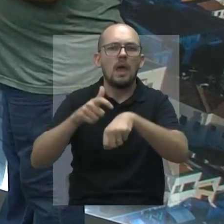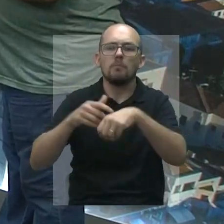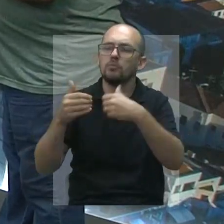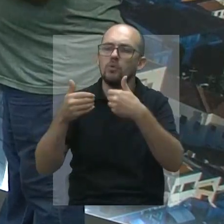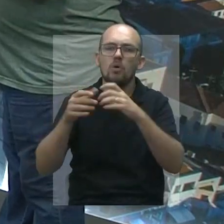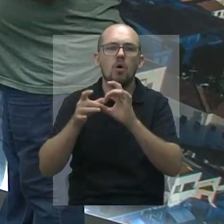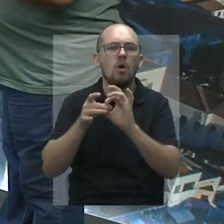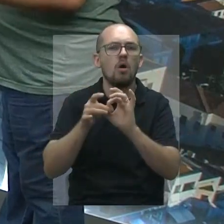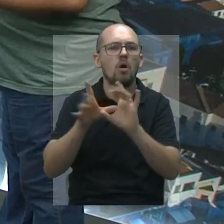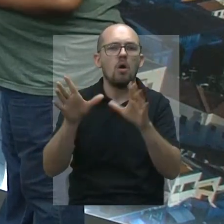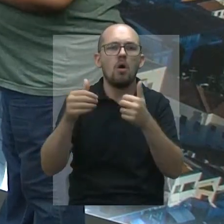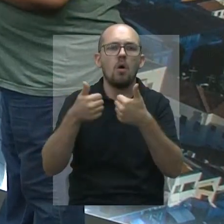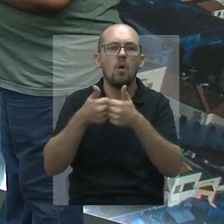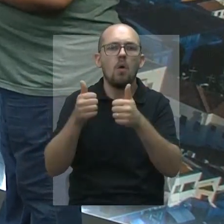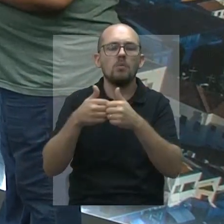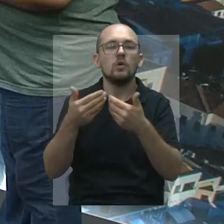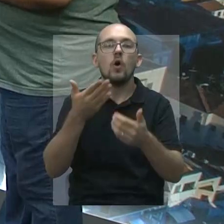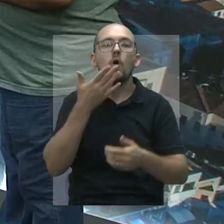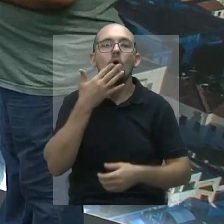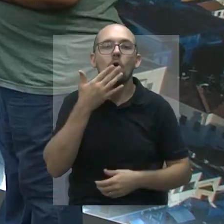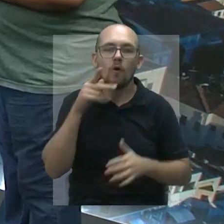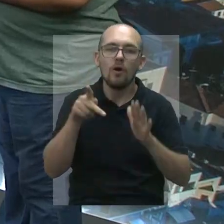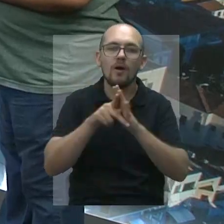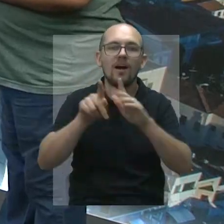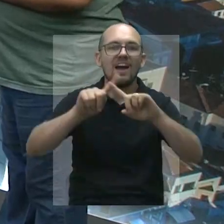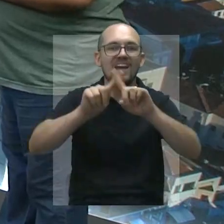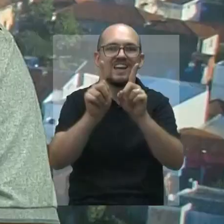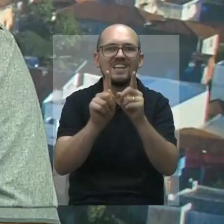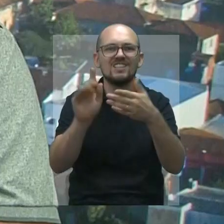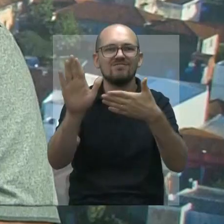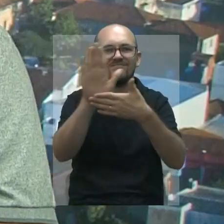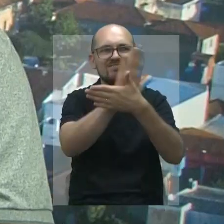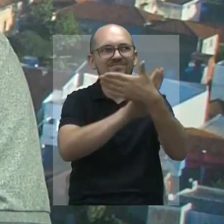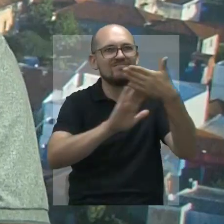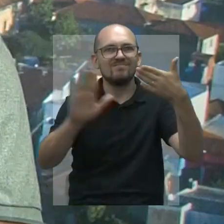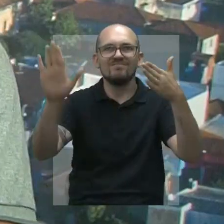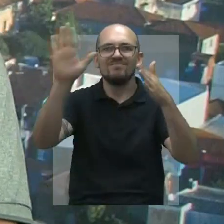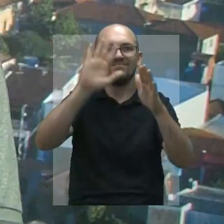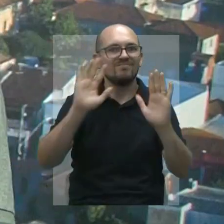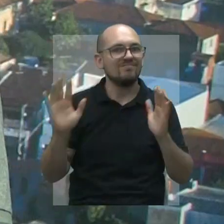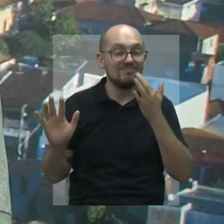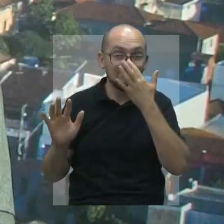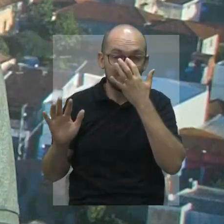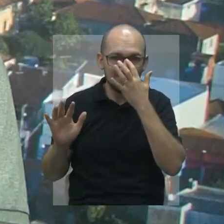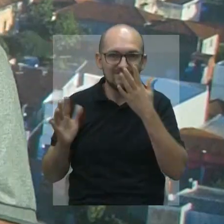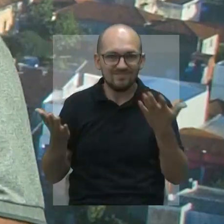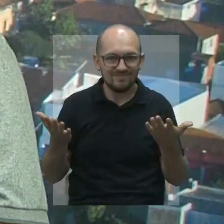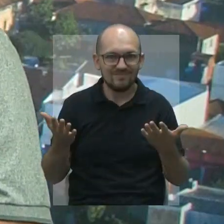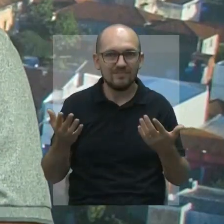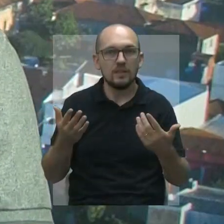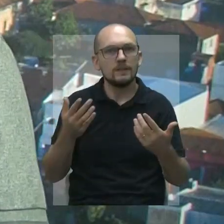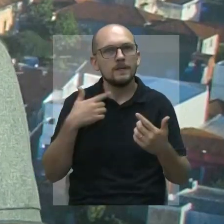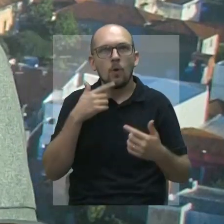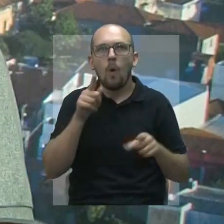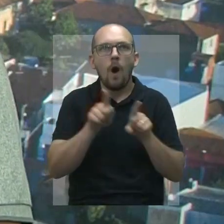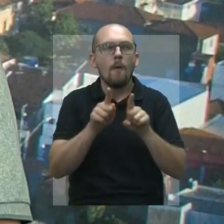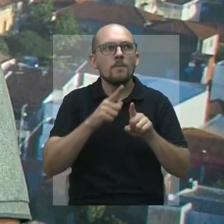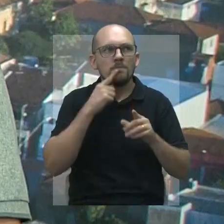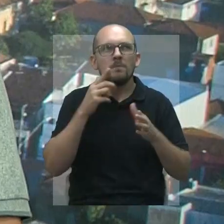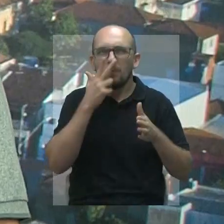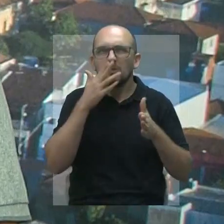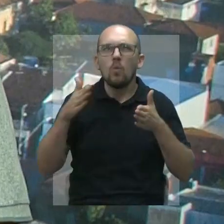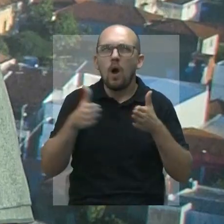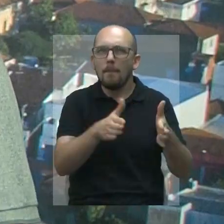totalmente com as cores do Galo, né? Totalmente adesivado. Enfim, são N fatores que nos fazem acreditar que nós estamos no